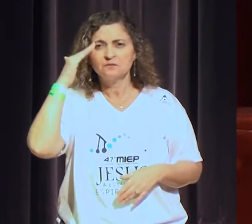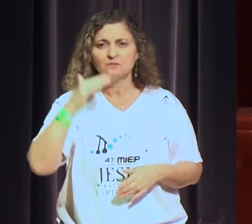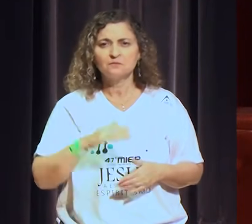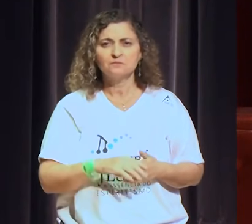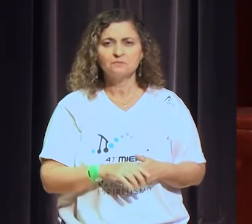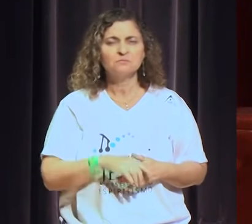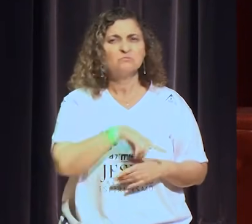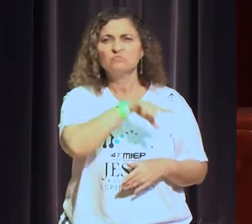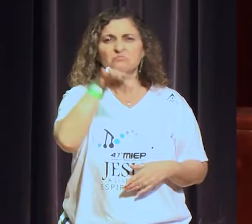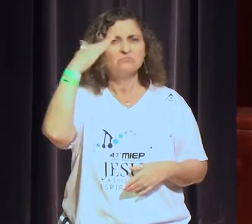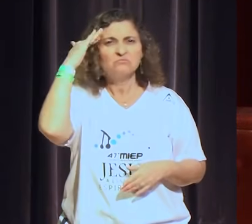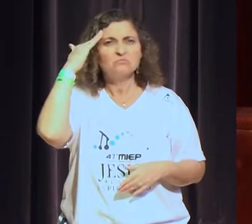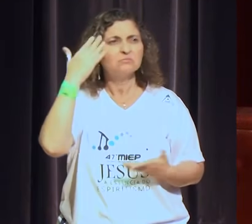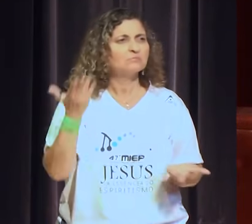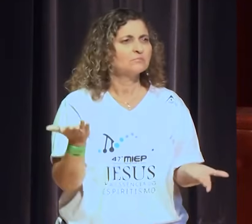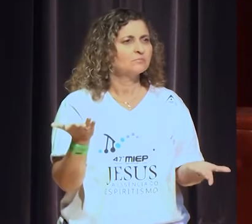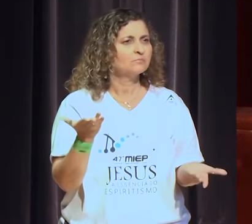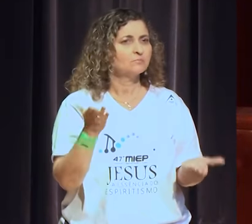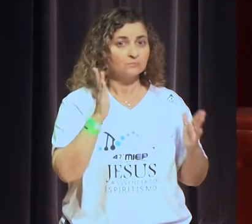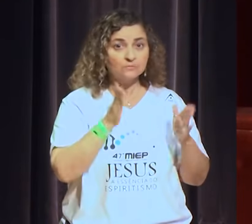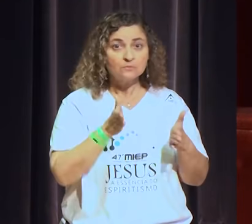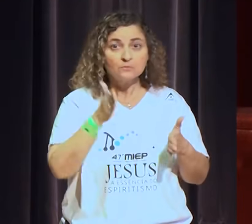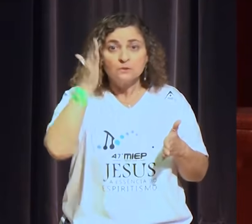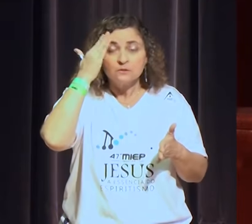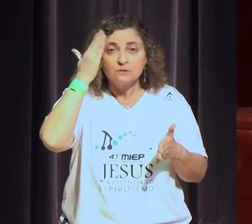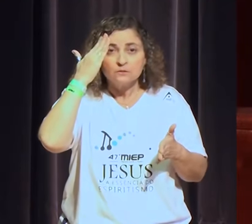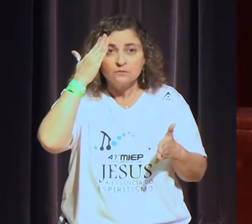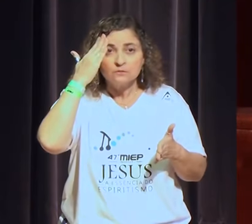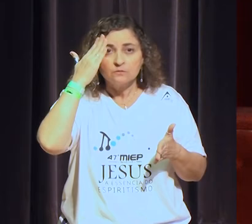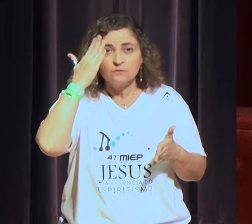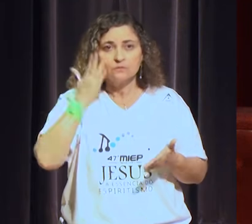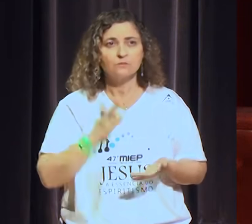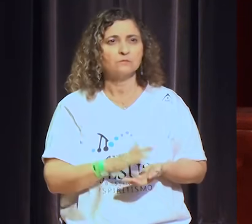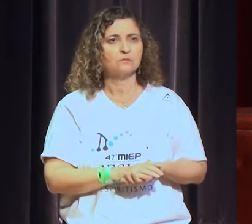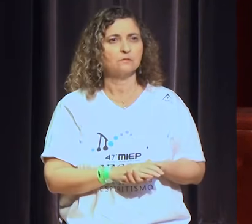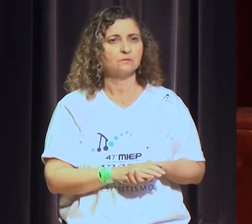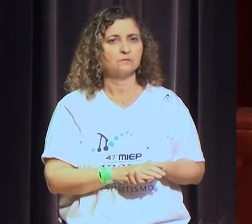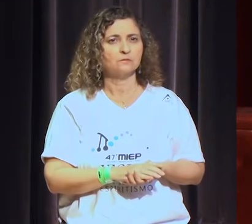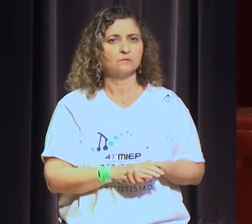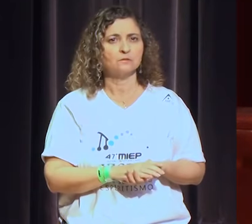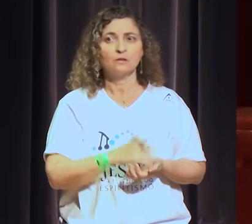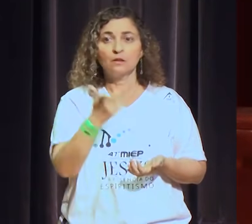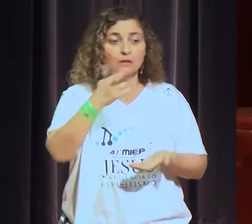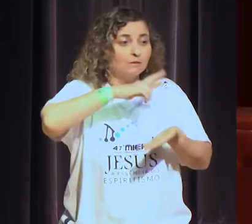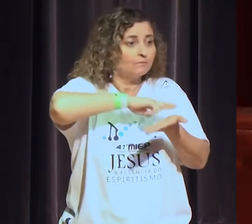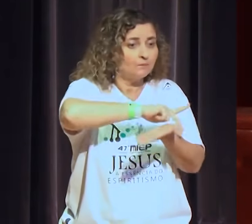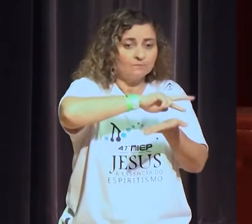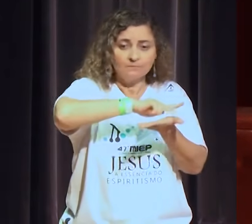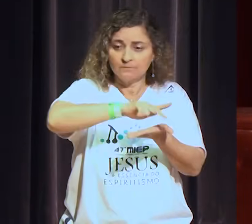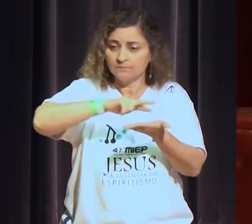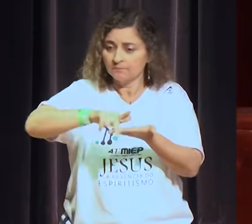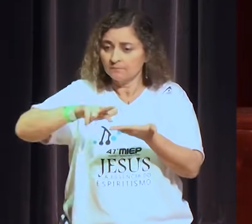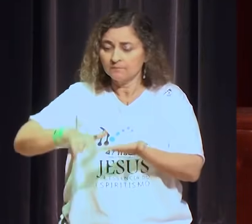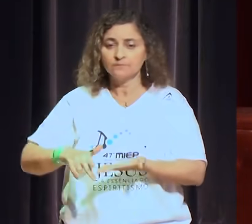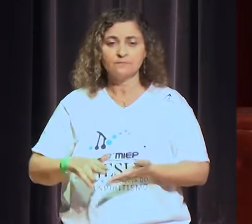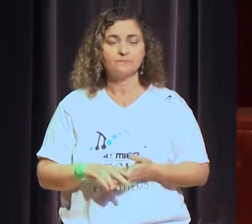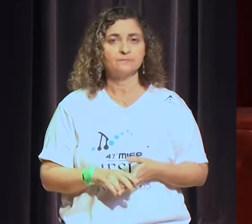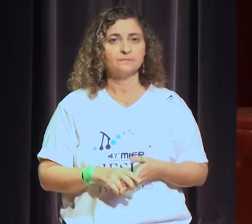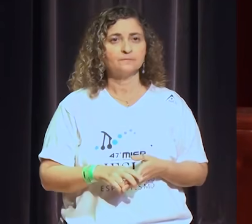Quem não entendeu, levanta a mão. Todo mundo entendeu? A diversidade das... Claro!